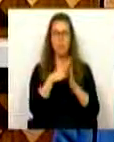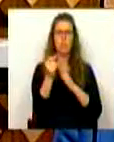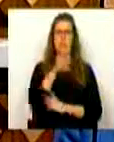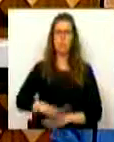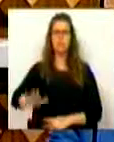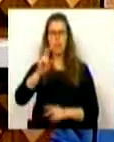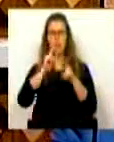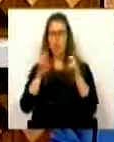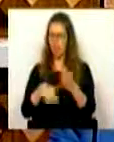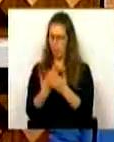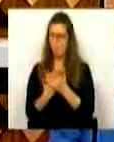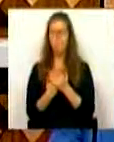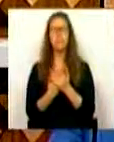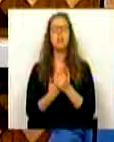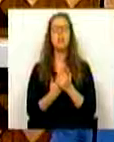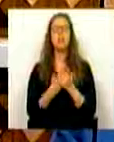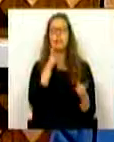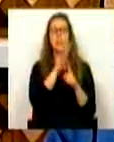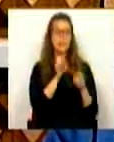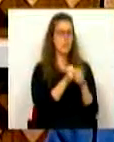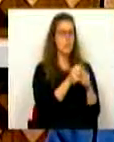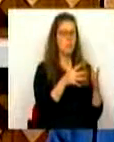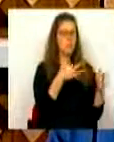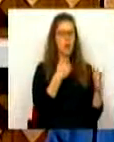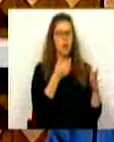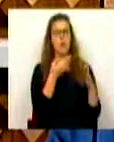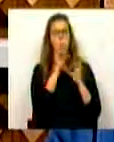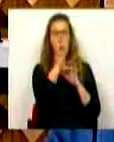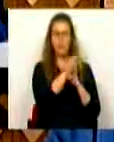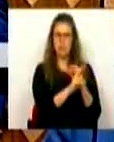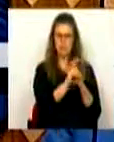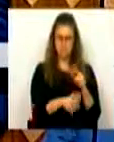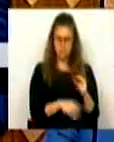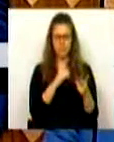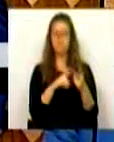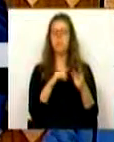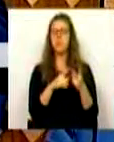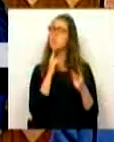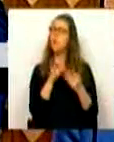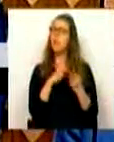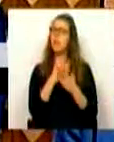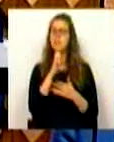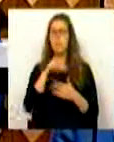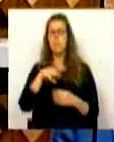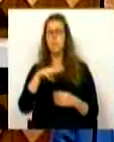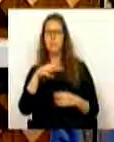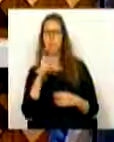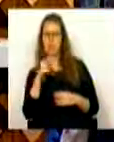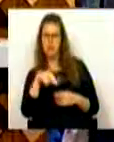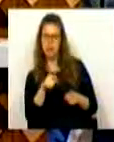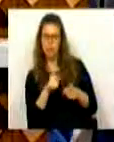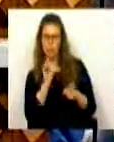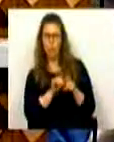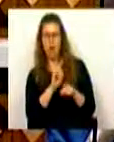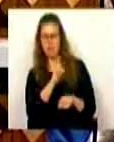nacional da titularização, nomeadamente o alargamento do conceito da titularização, a designação da CMVM como autoridade